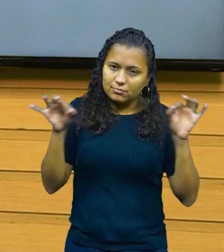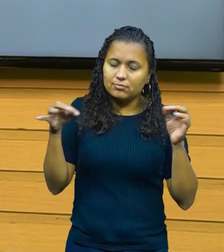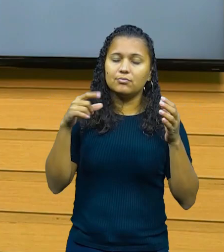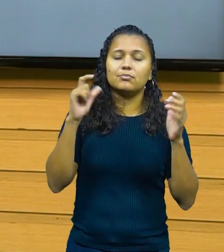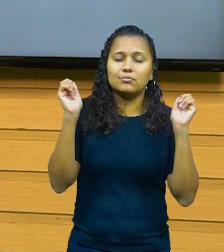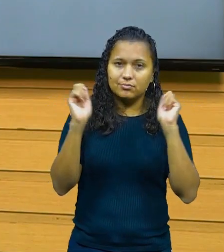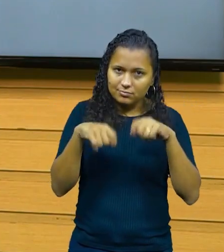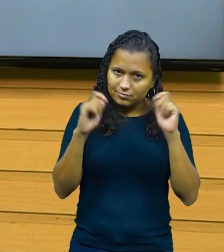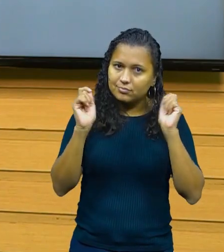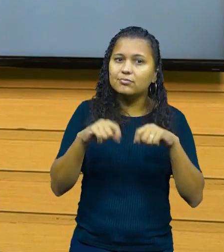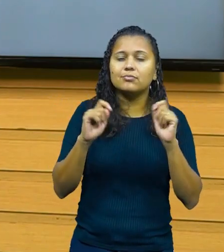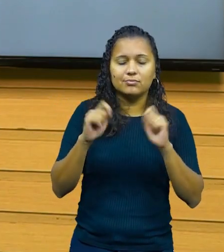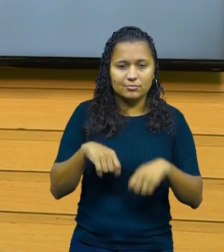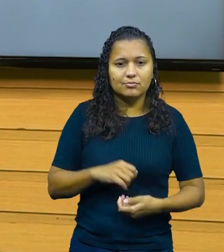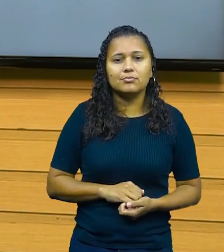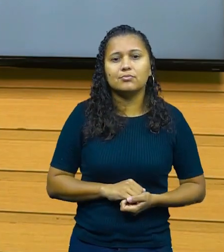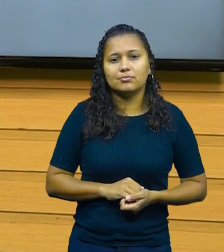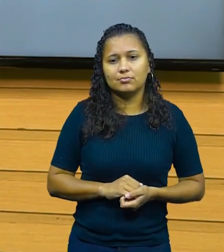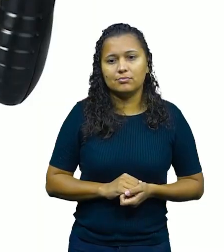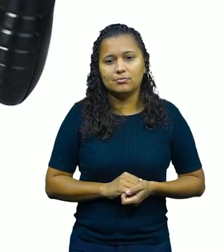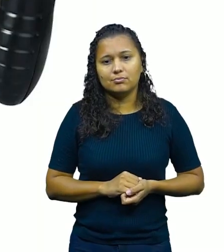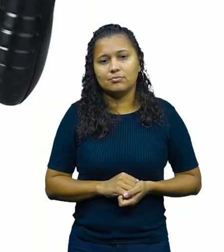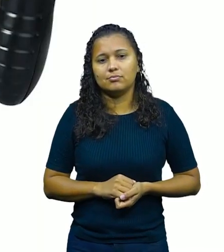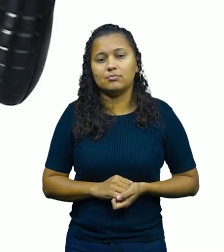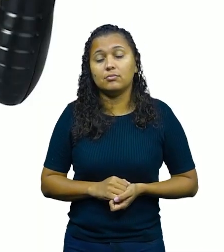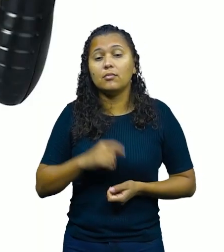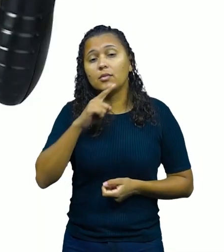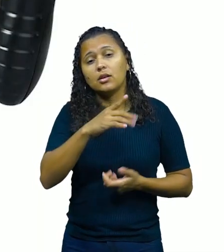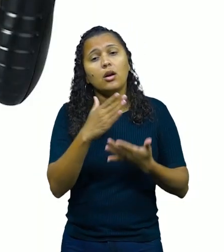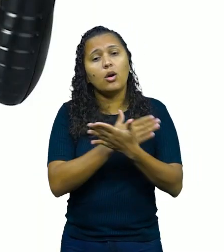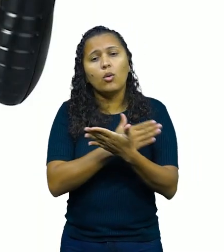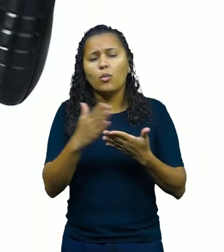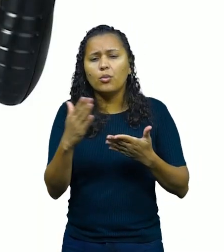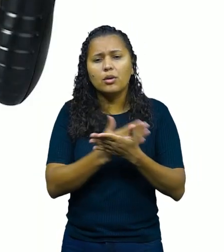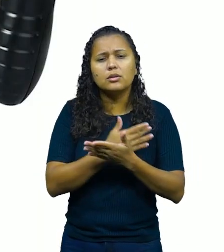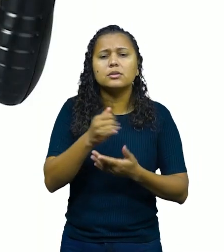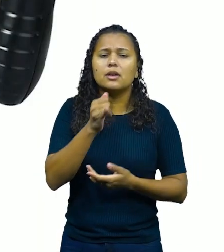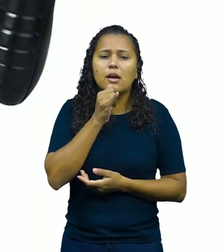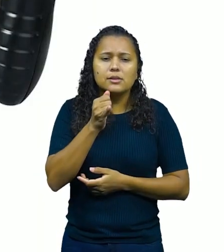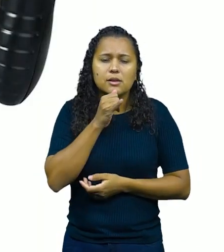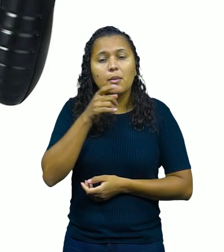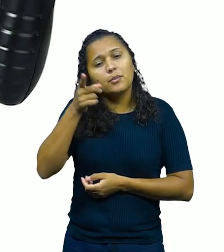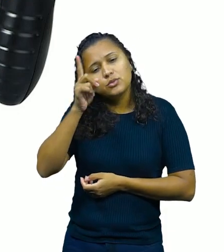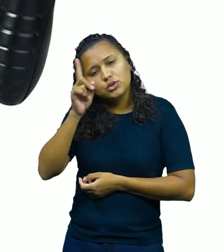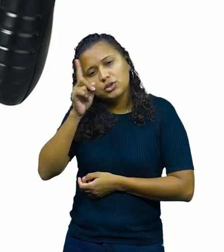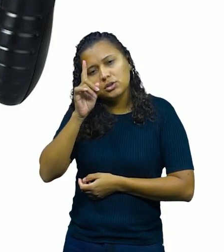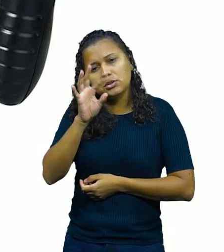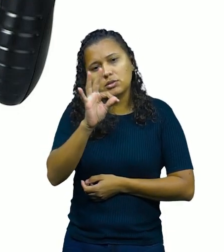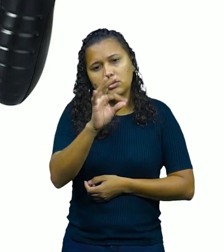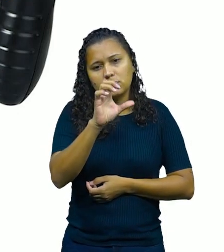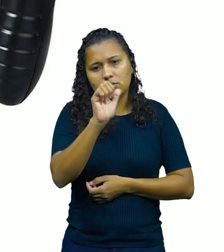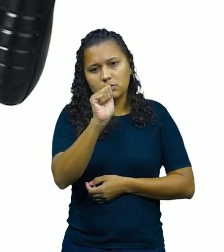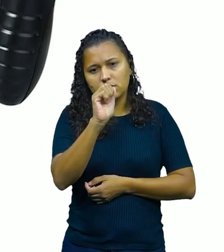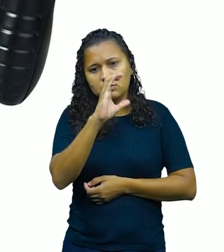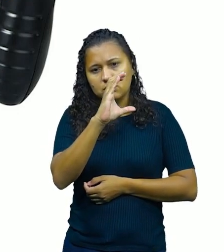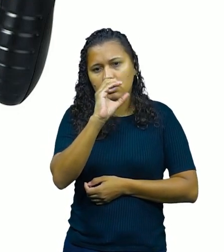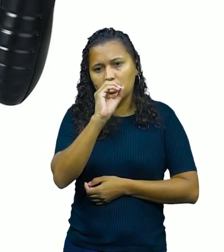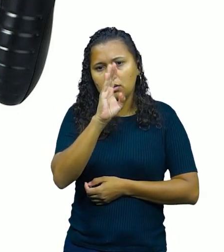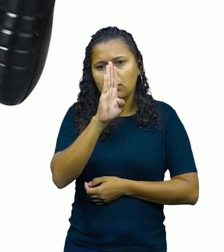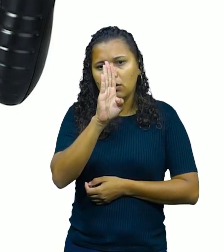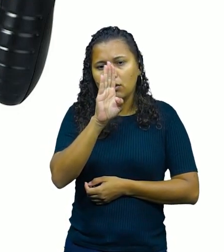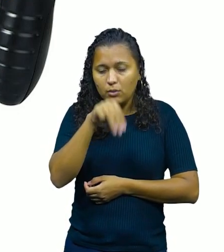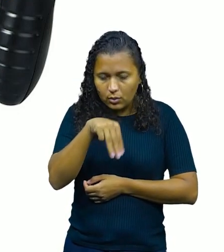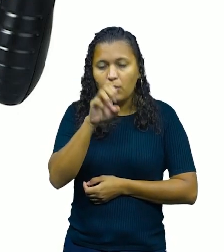Elas precisam também passar por critérios de medição. E esses daqui são alguns exemplos que a gente pode encontrar no dia a dia. O tacômetro do